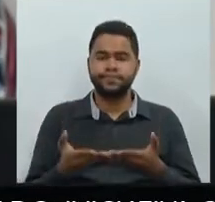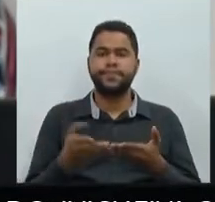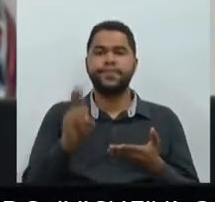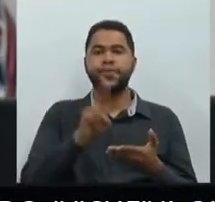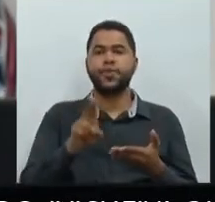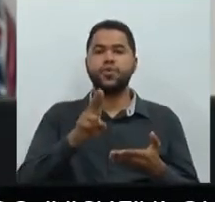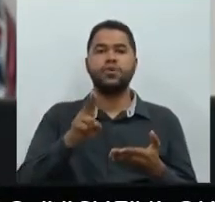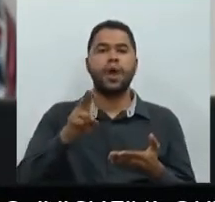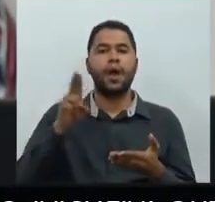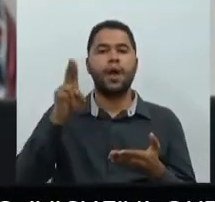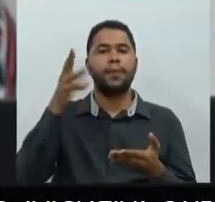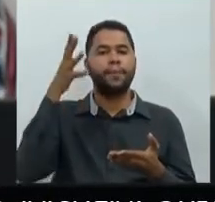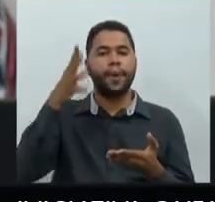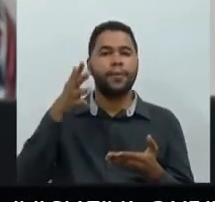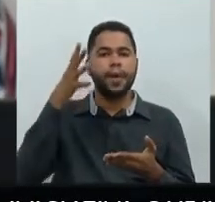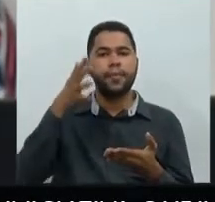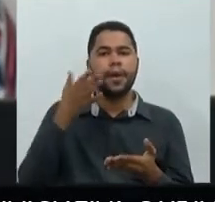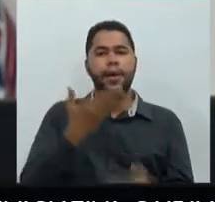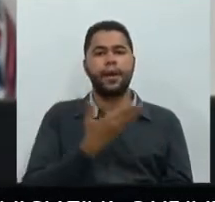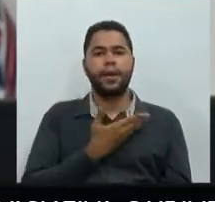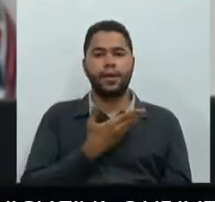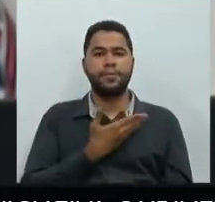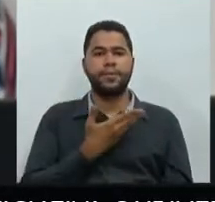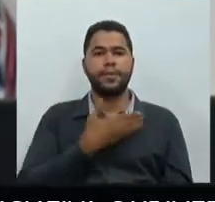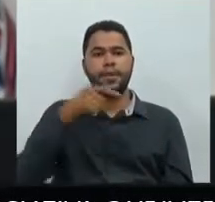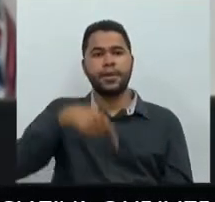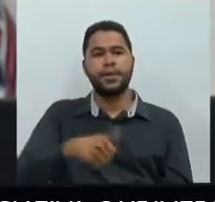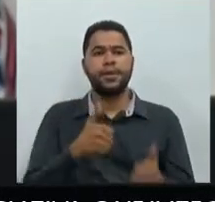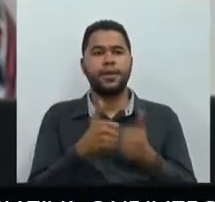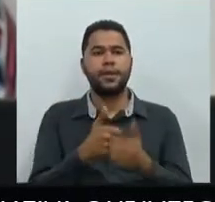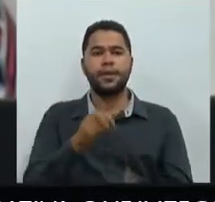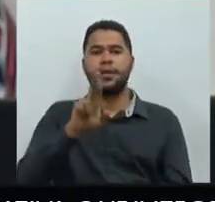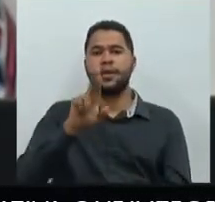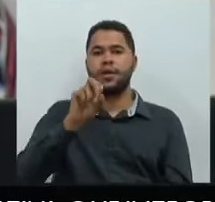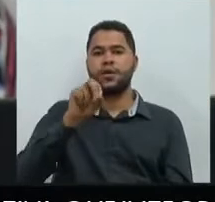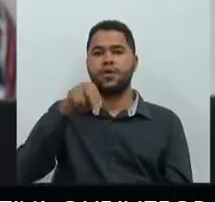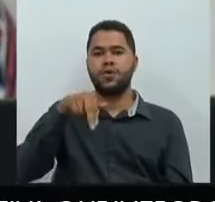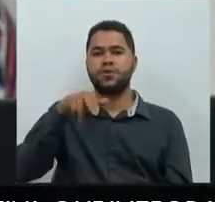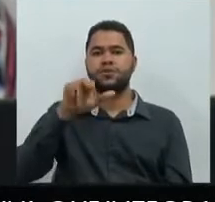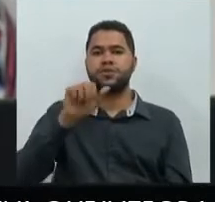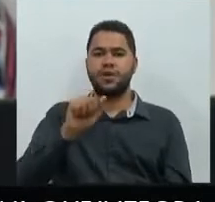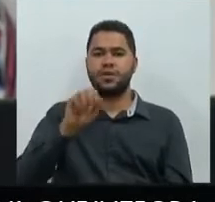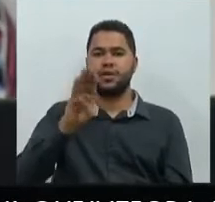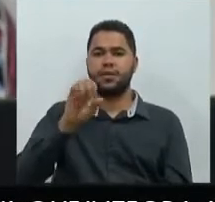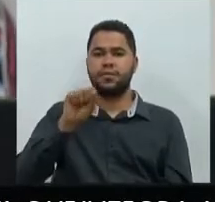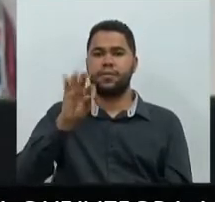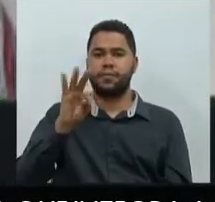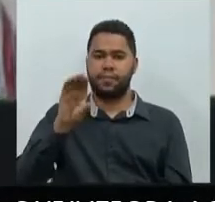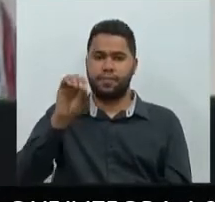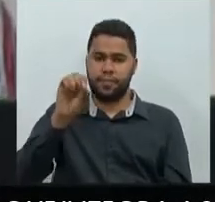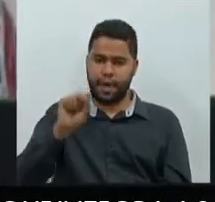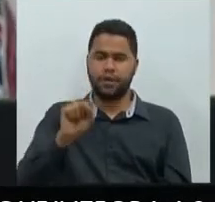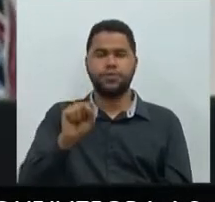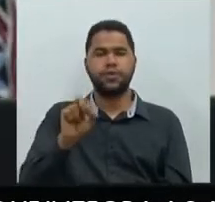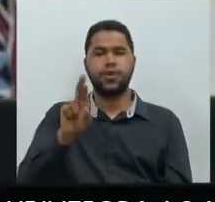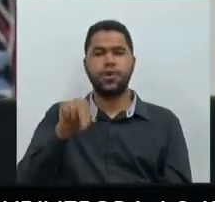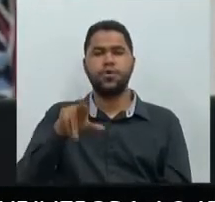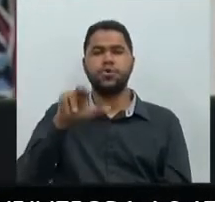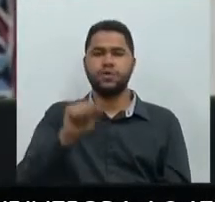da fala, né, a nossa amiga que já está aqui próximo, Rosana Bastos, tá ok? Então, Rosana, por